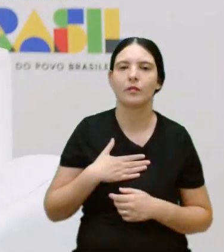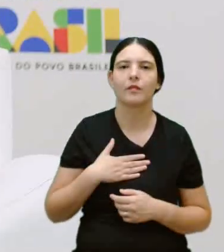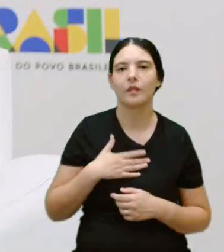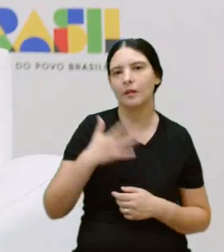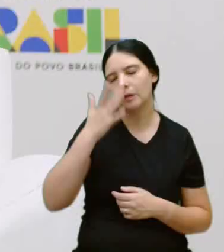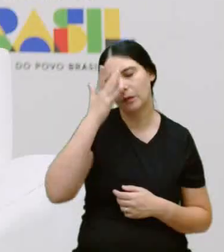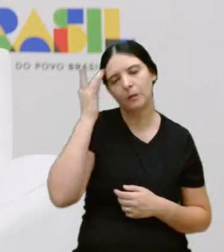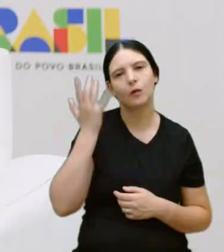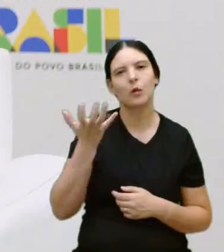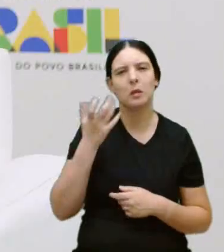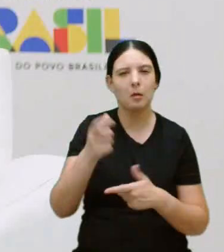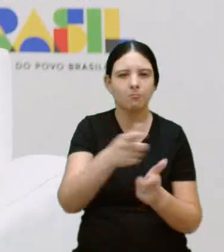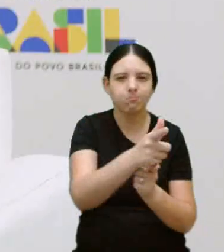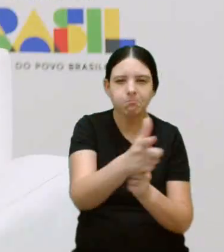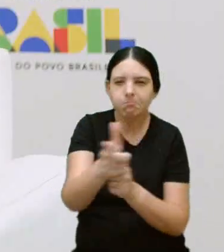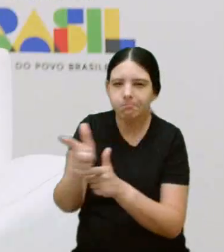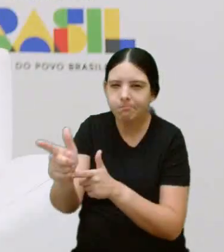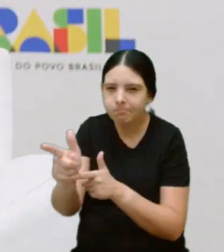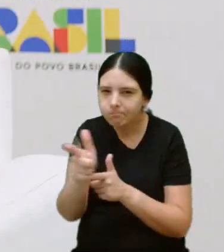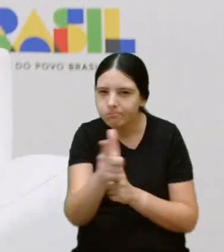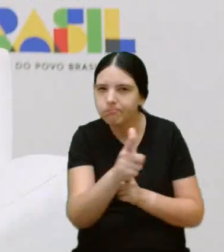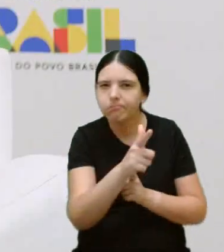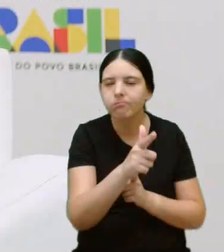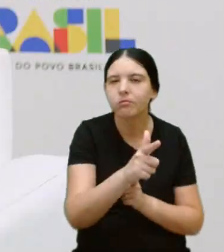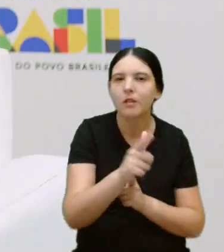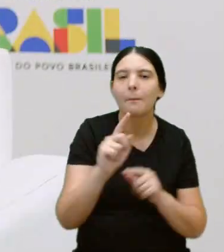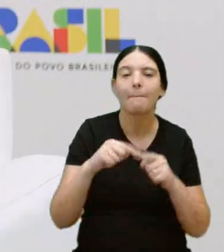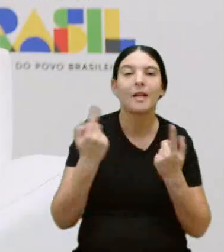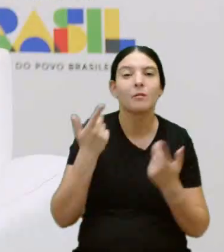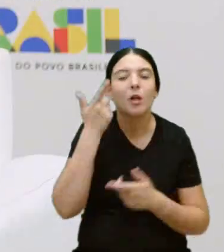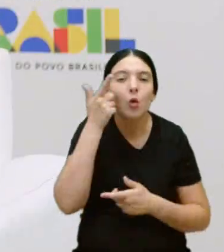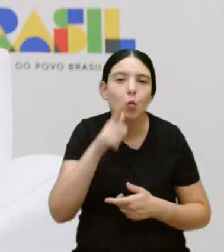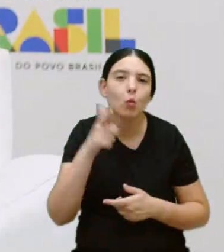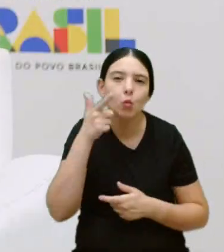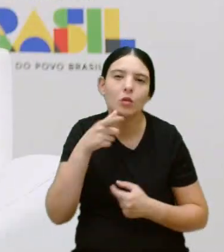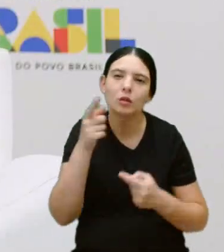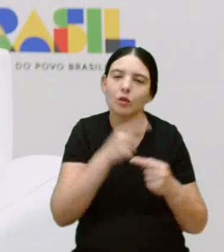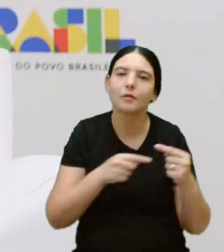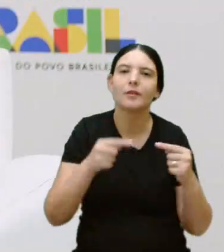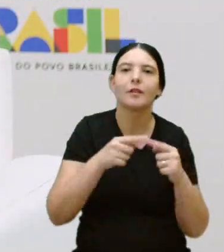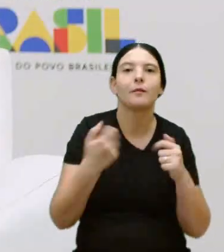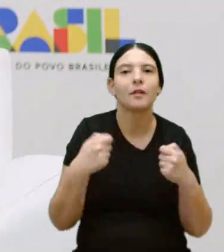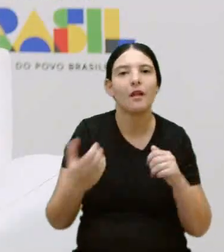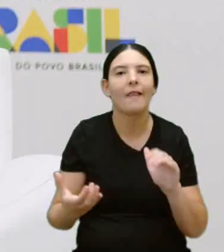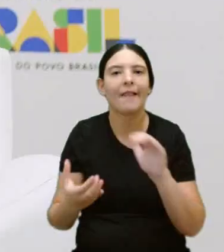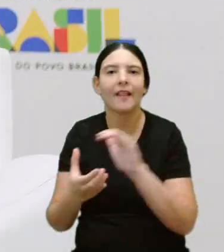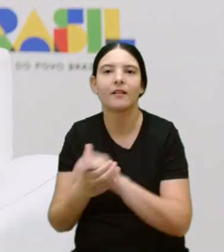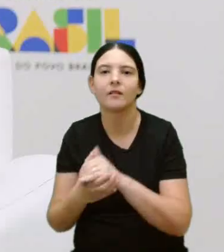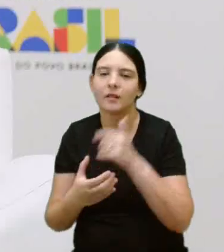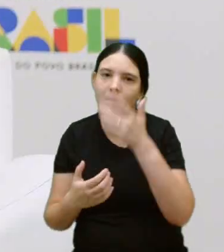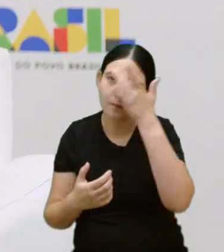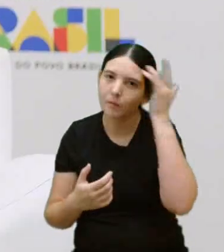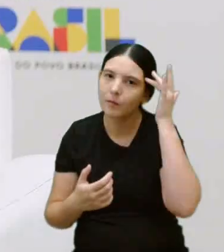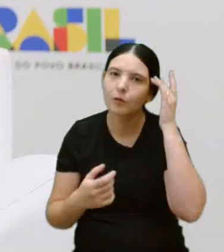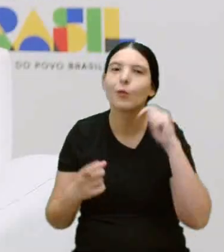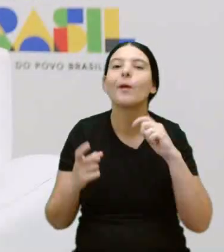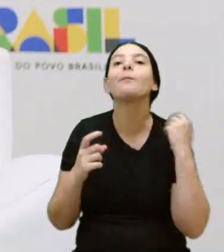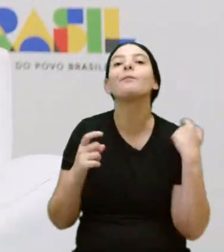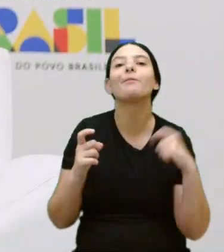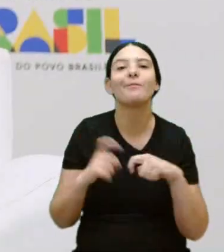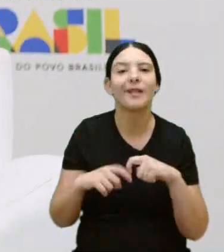caçador. Só que, para ele realizar esse propósito, ele vai ter que casar com uma pessoa que vai ser uma grande médica, uma pessoa que vai fazer